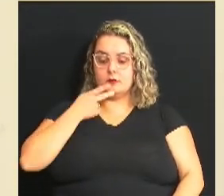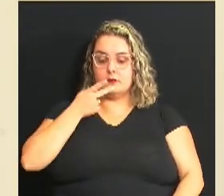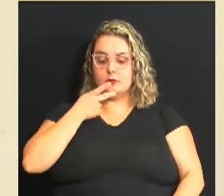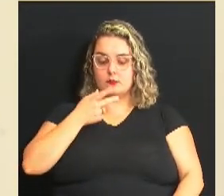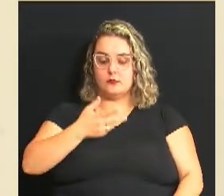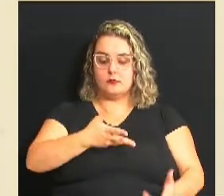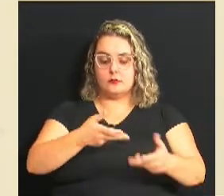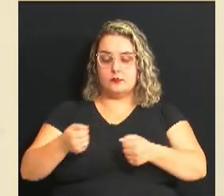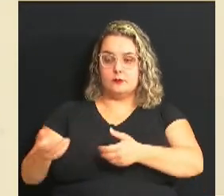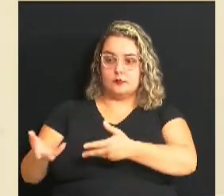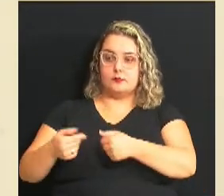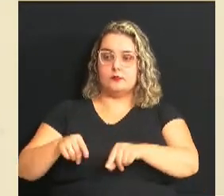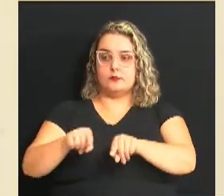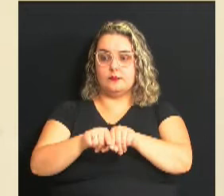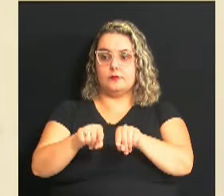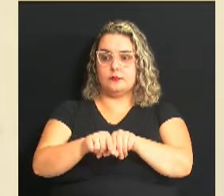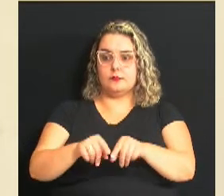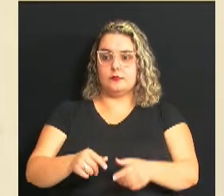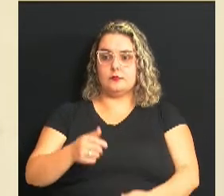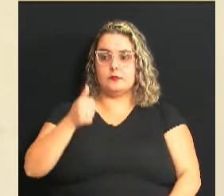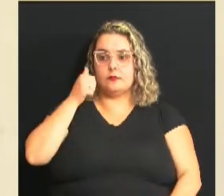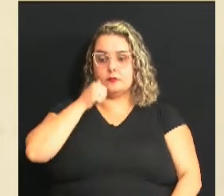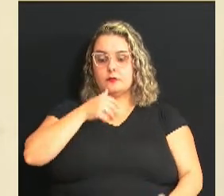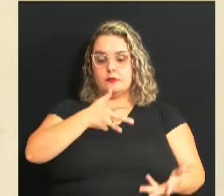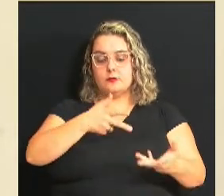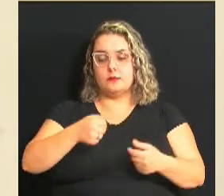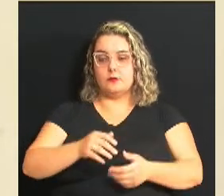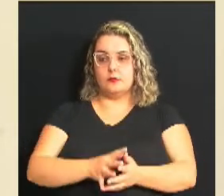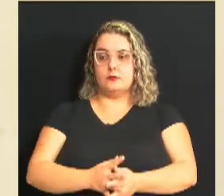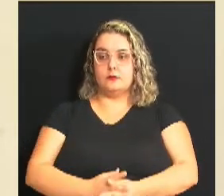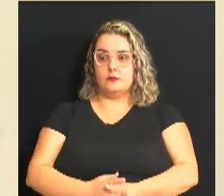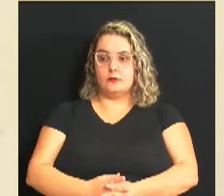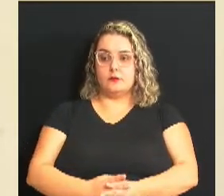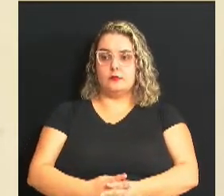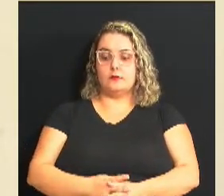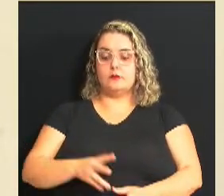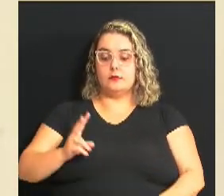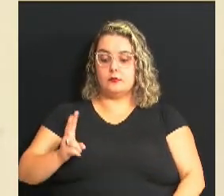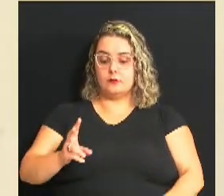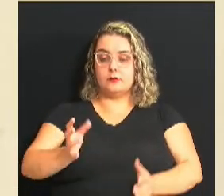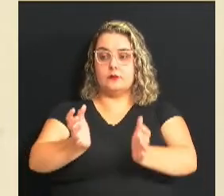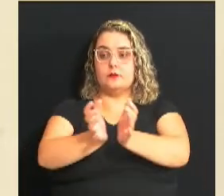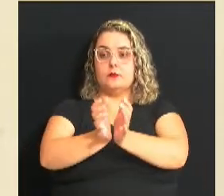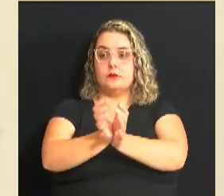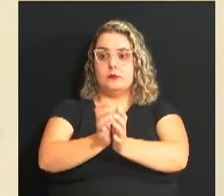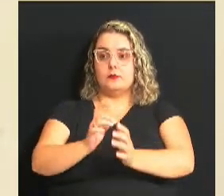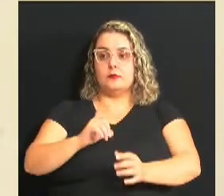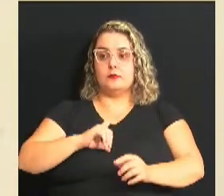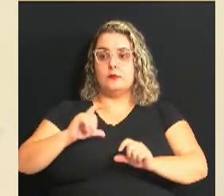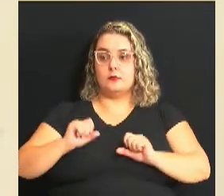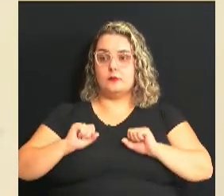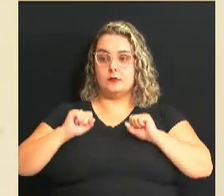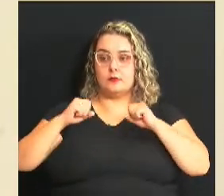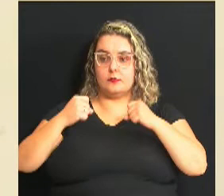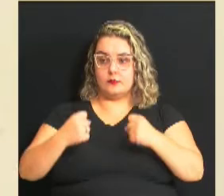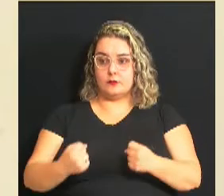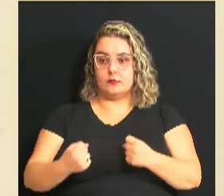convidados, e convidada, sempre aqui essa comissão ela tem se dedicado